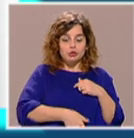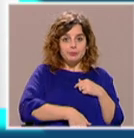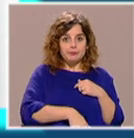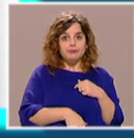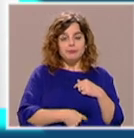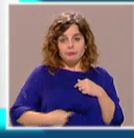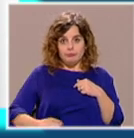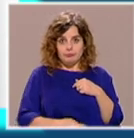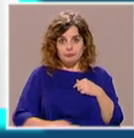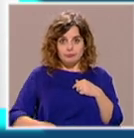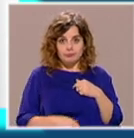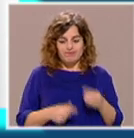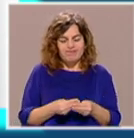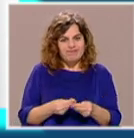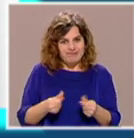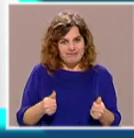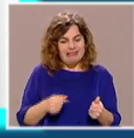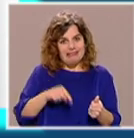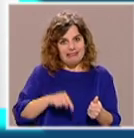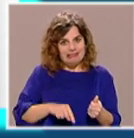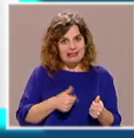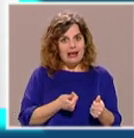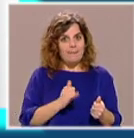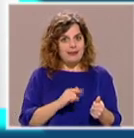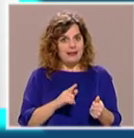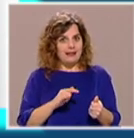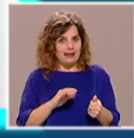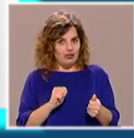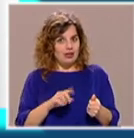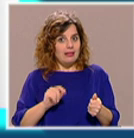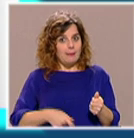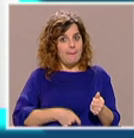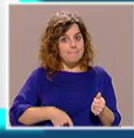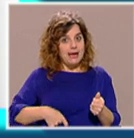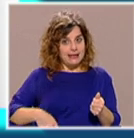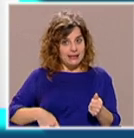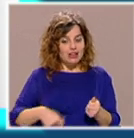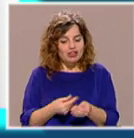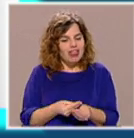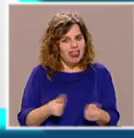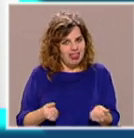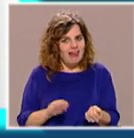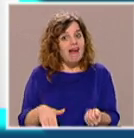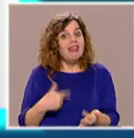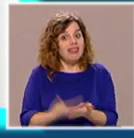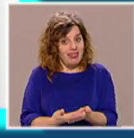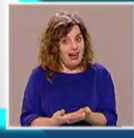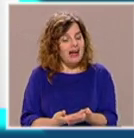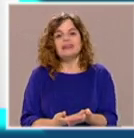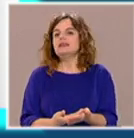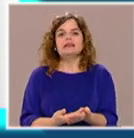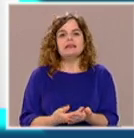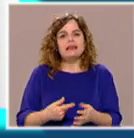o suco intestinal, a bilis e o suco pancreático. São então sucos que são produzidos pelas